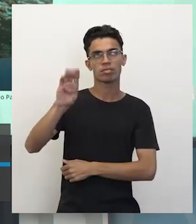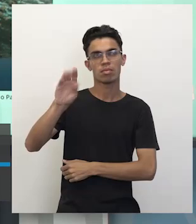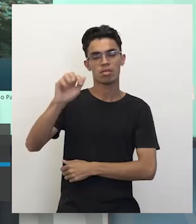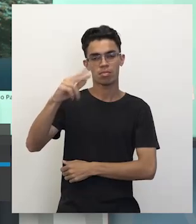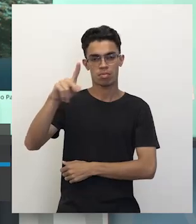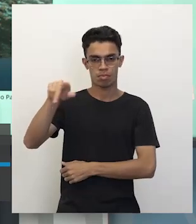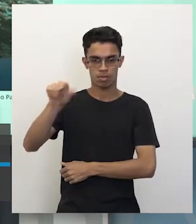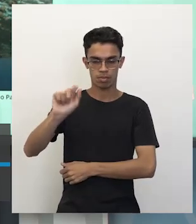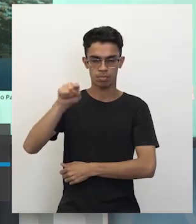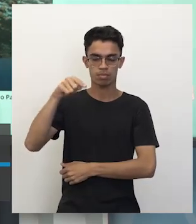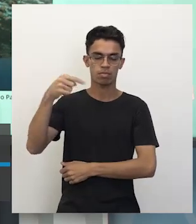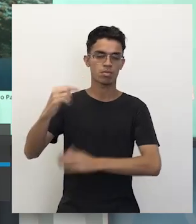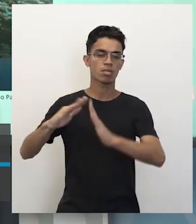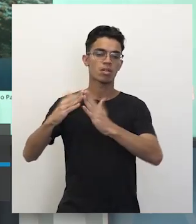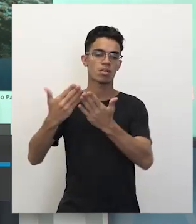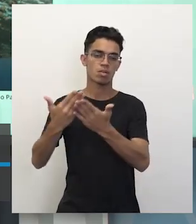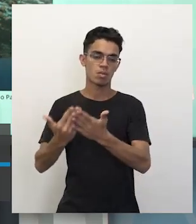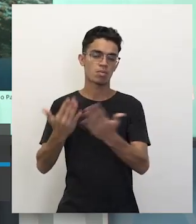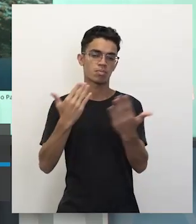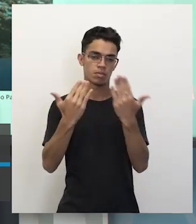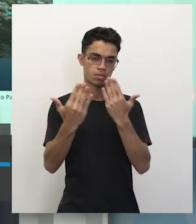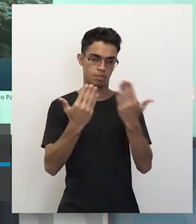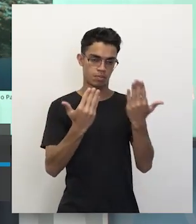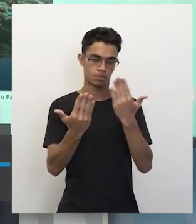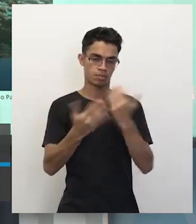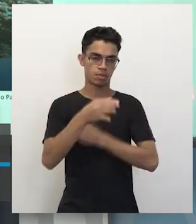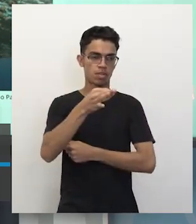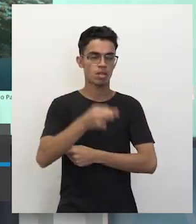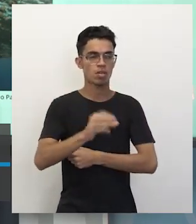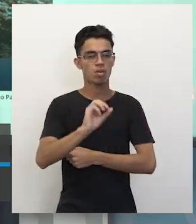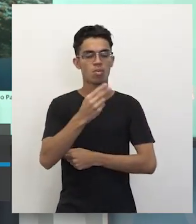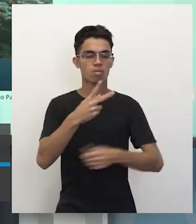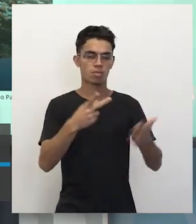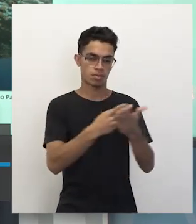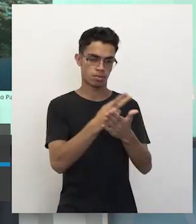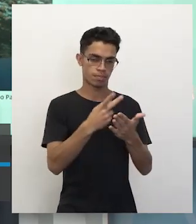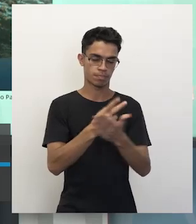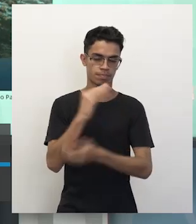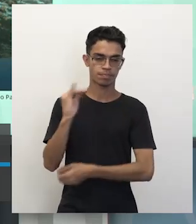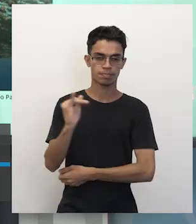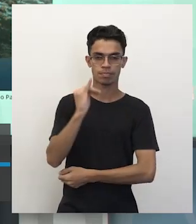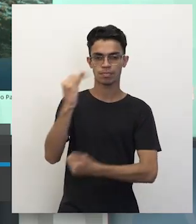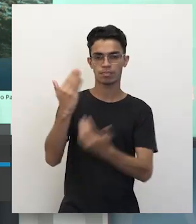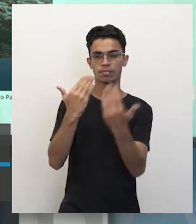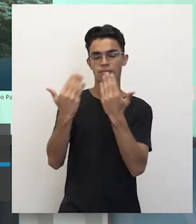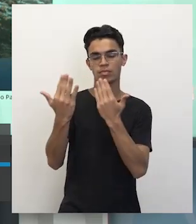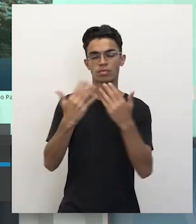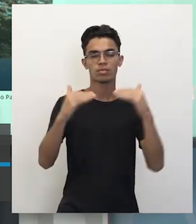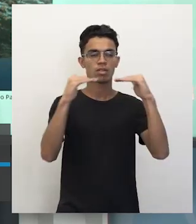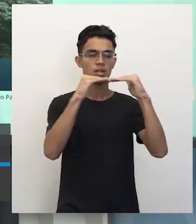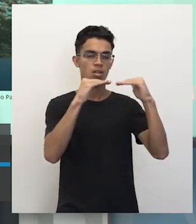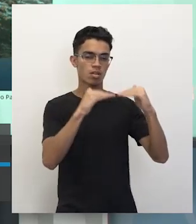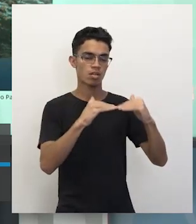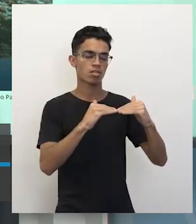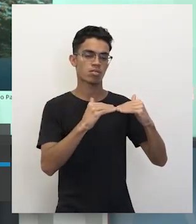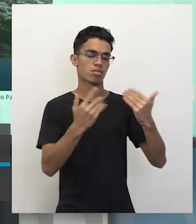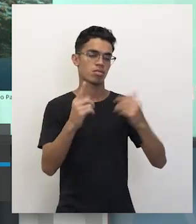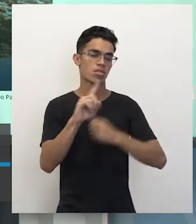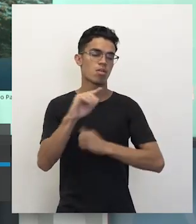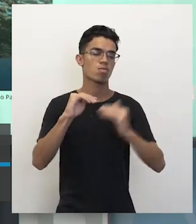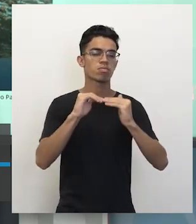fazer essa discussão na escola, se é isso, se não é, eu acho que tudo vale a pena a gente discutir. Não é concordar cegamente